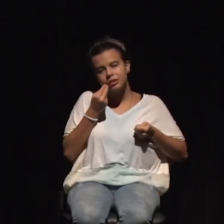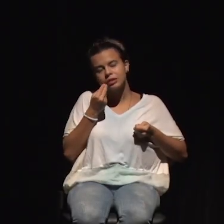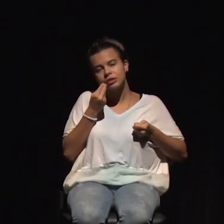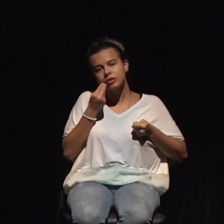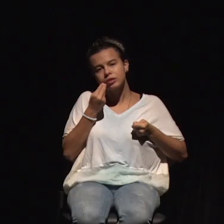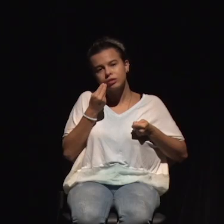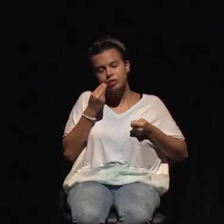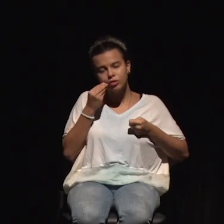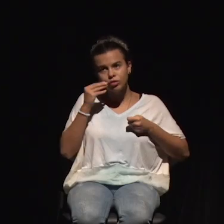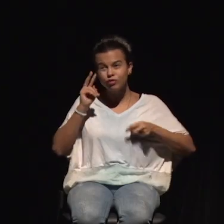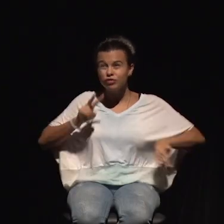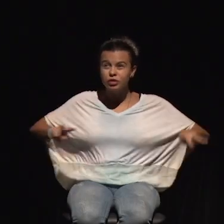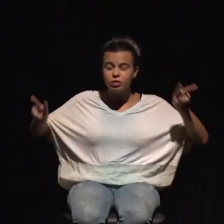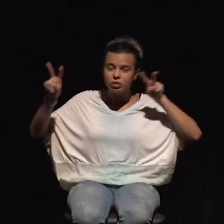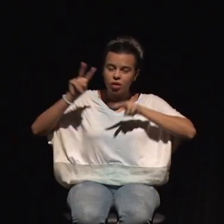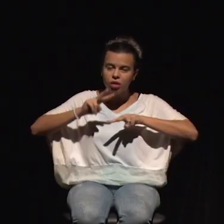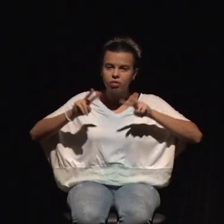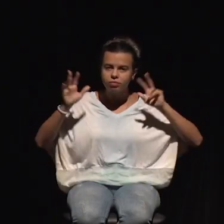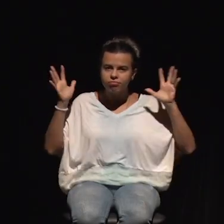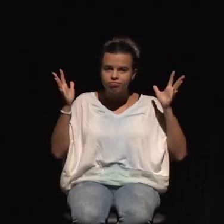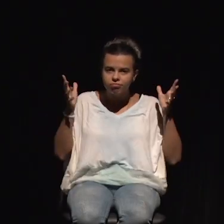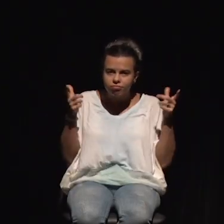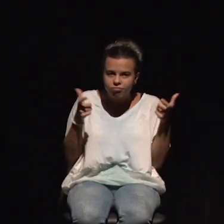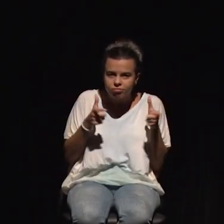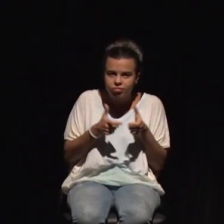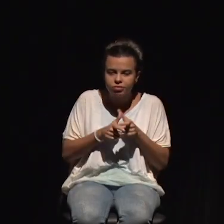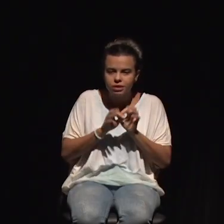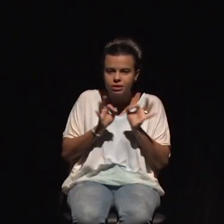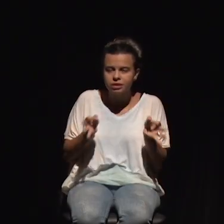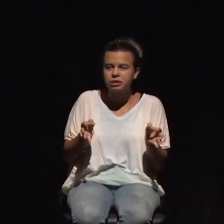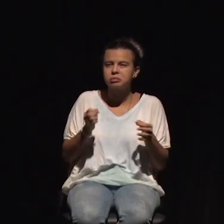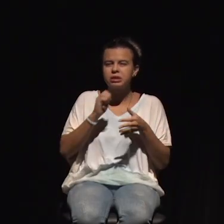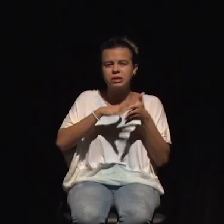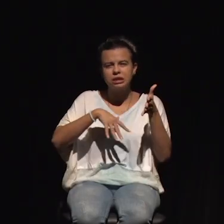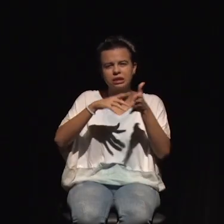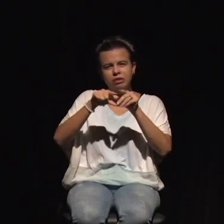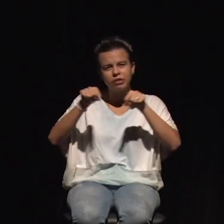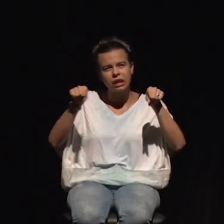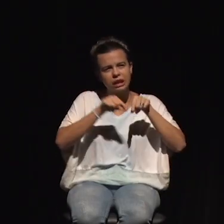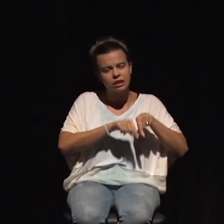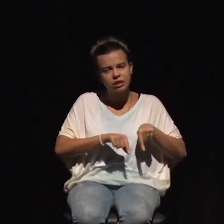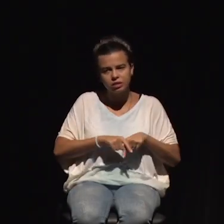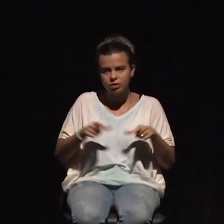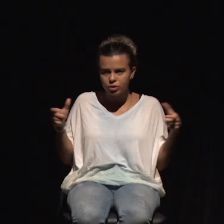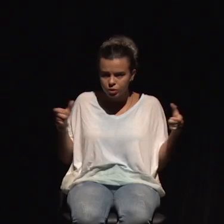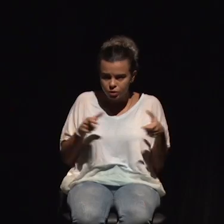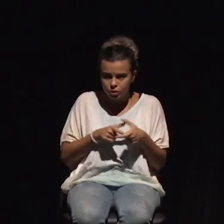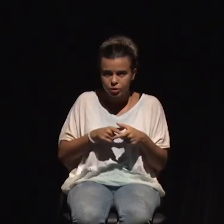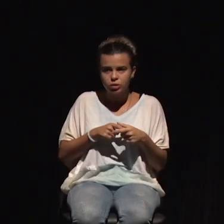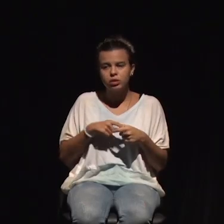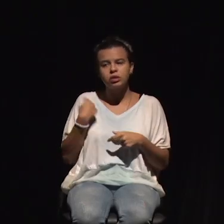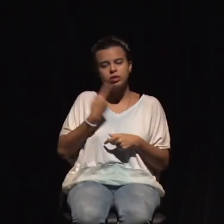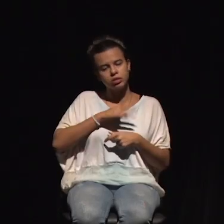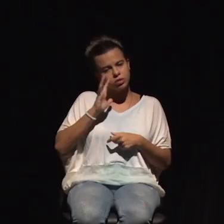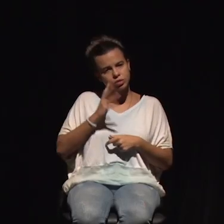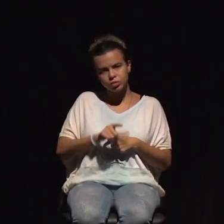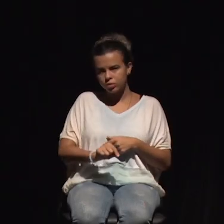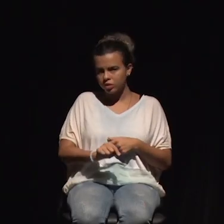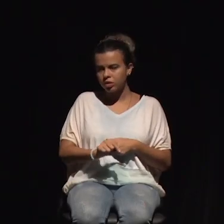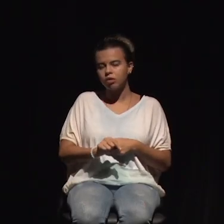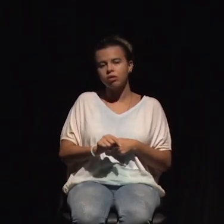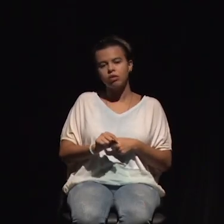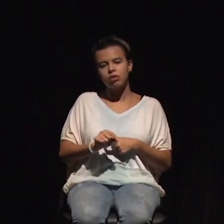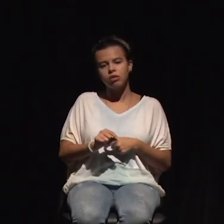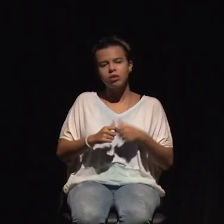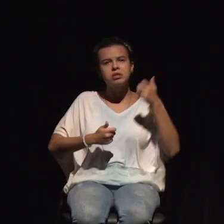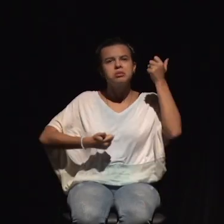estímulo visual e é textual não tinha a gente decidiu deliberadamente não ter